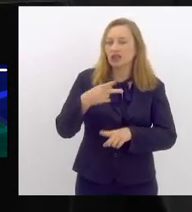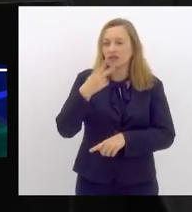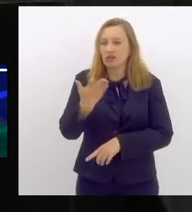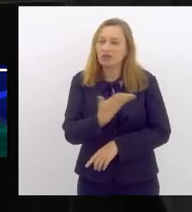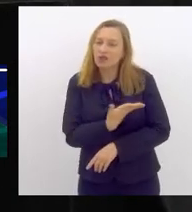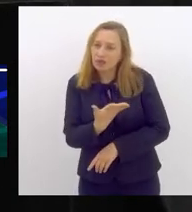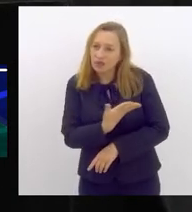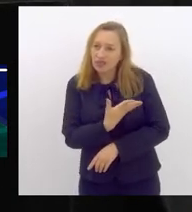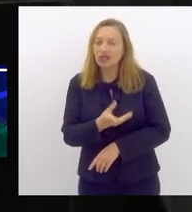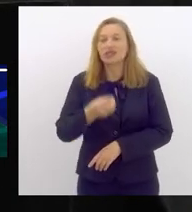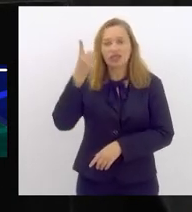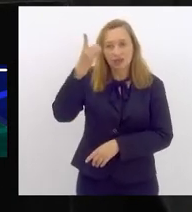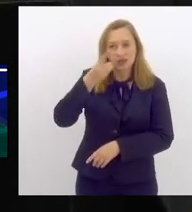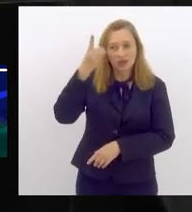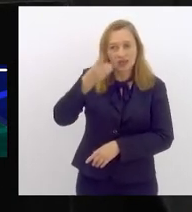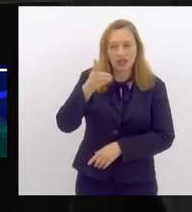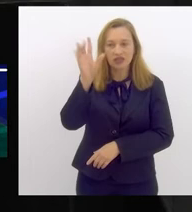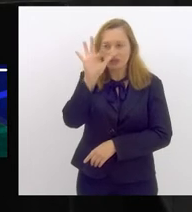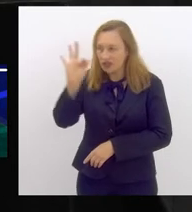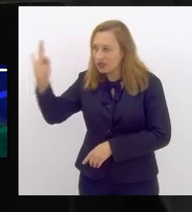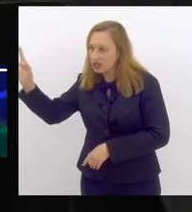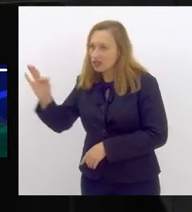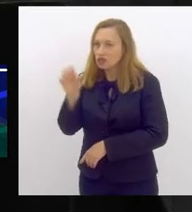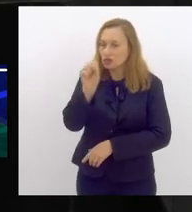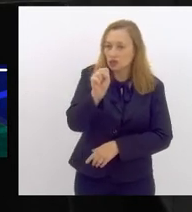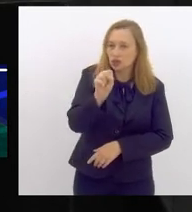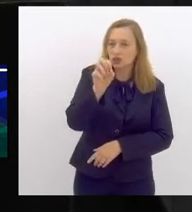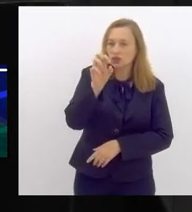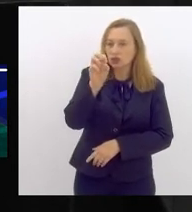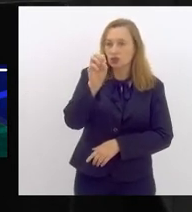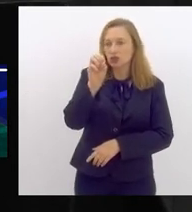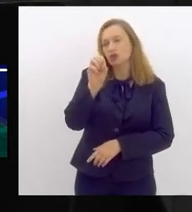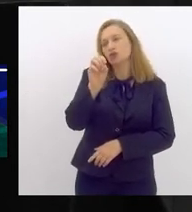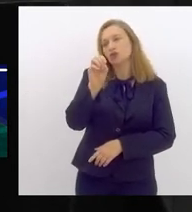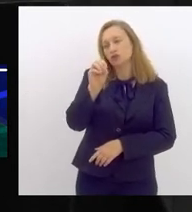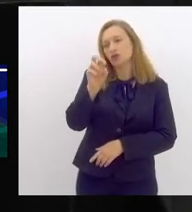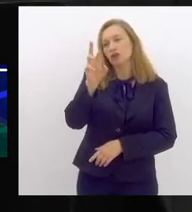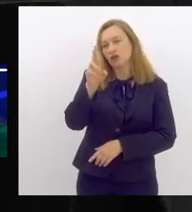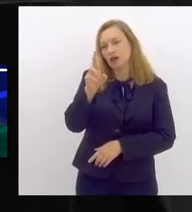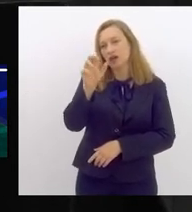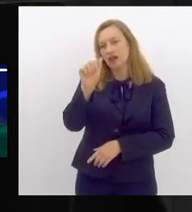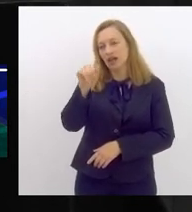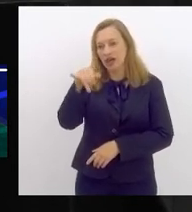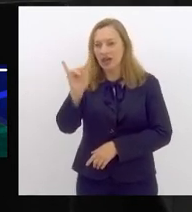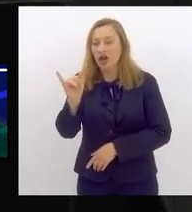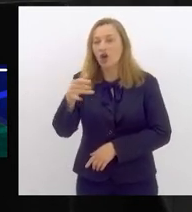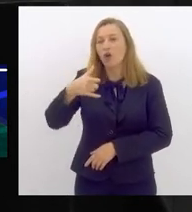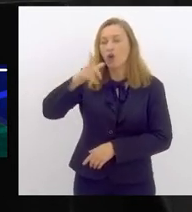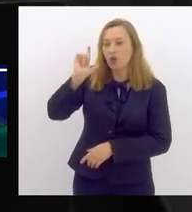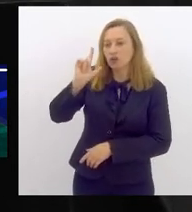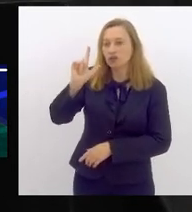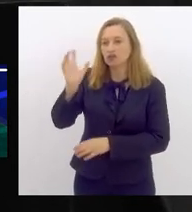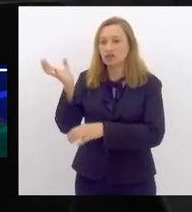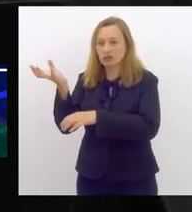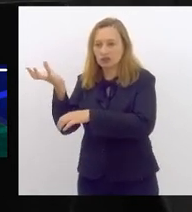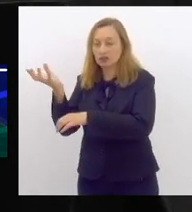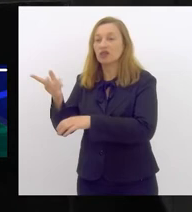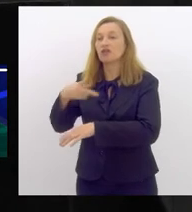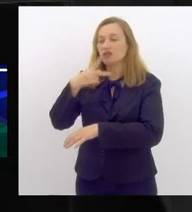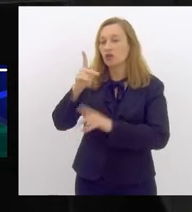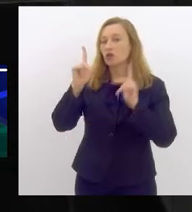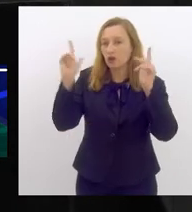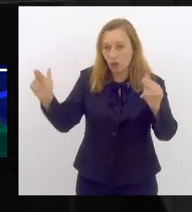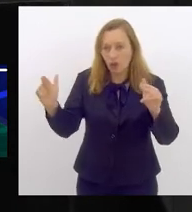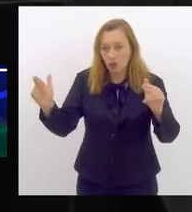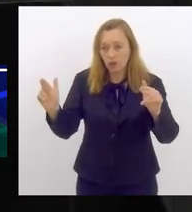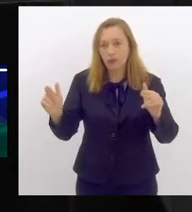minha amiga querida deputada Federal Soraia Santos que ontem na Câmara Federal abordou o mesmo tema